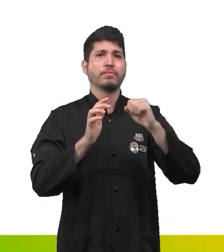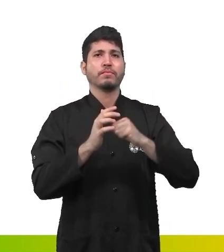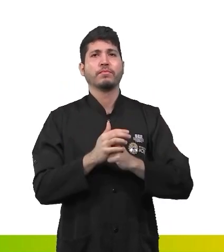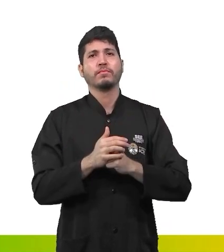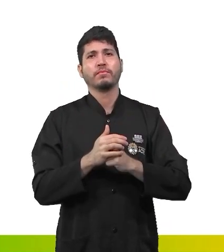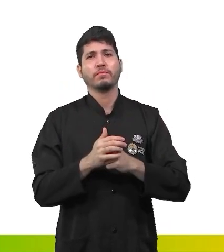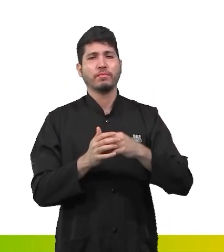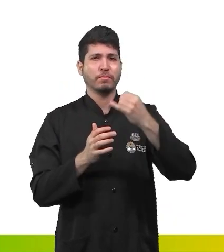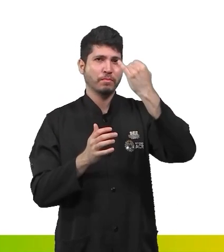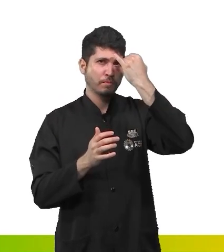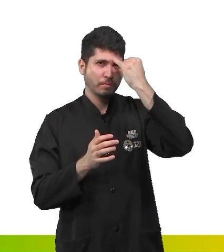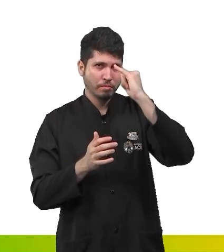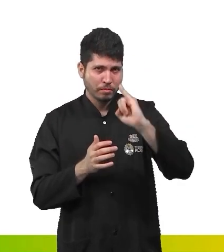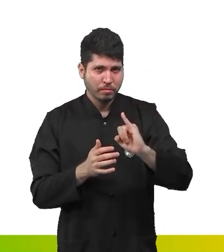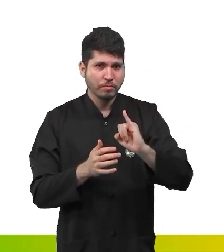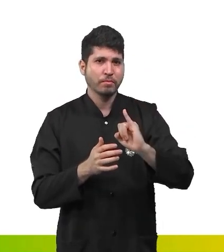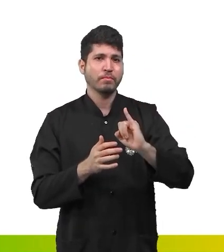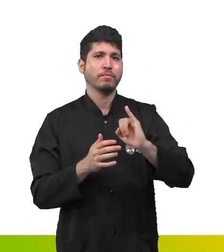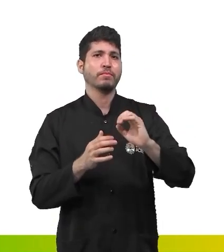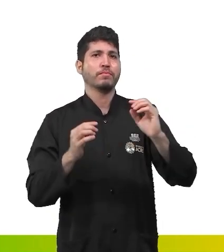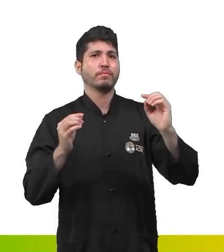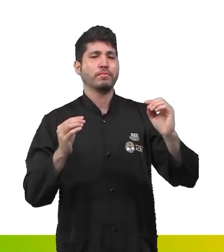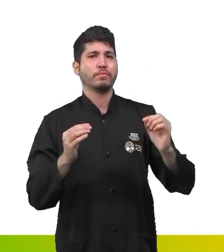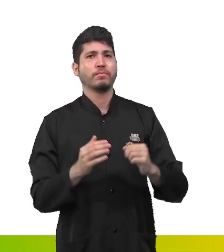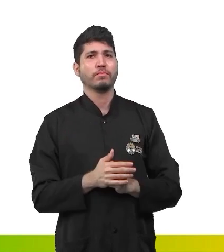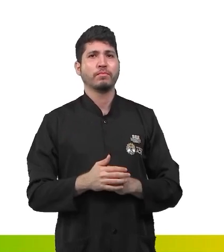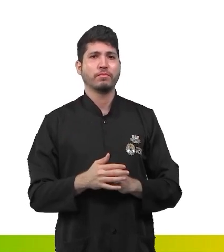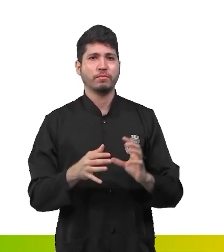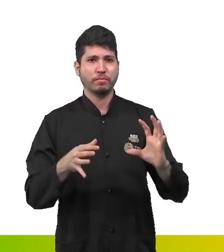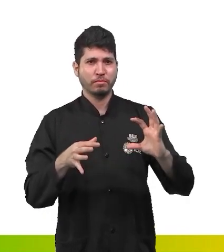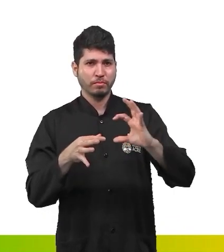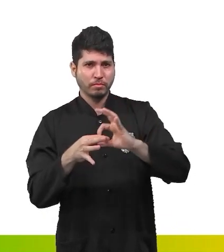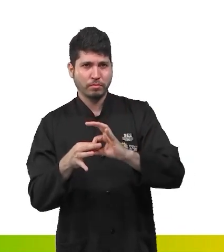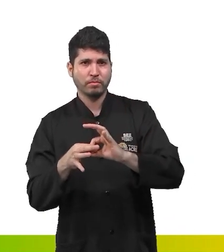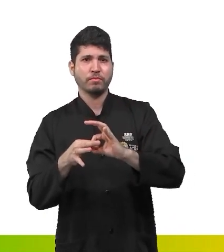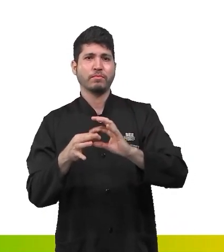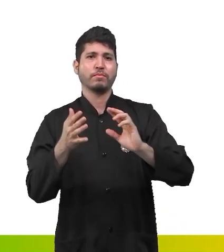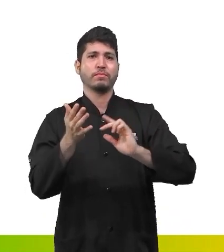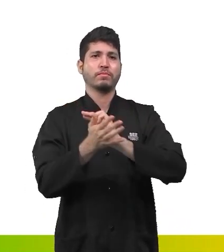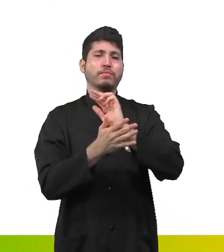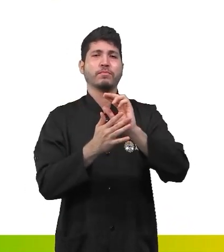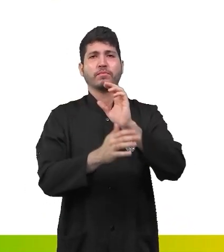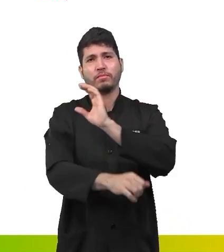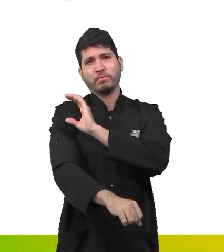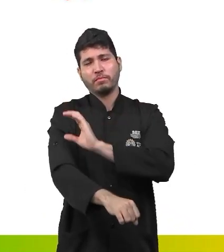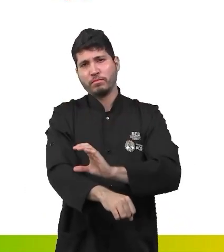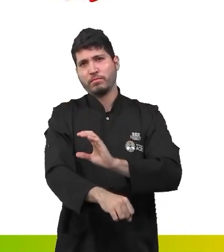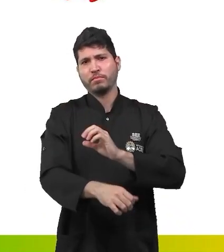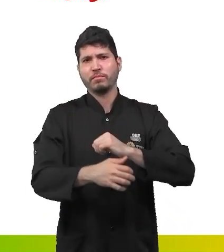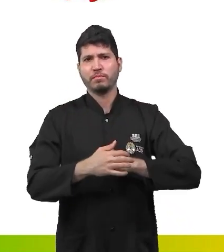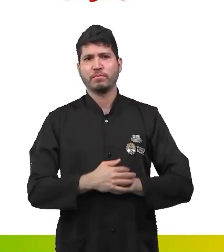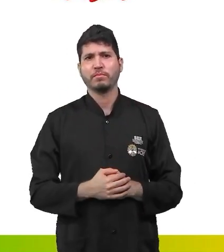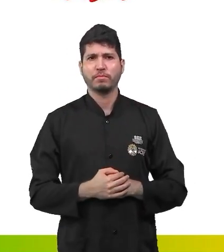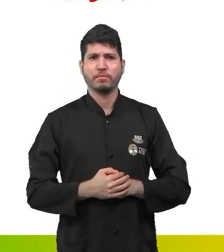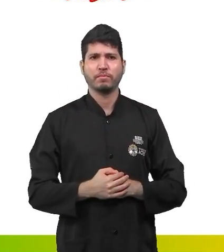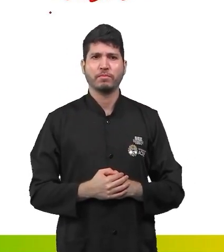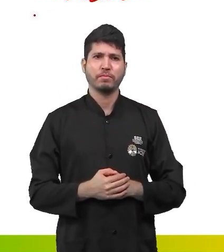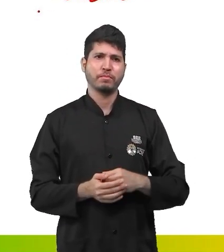visão adequada sobre diversidade cultural. Cultura, conhecimento,